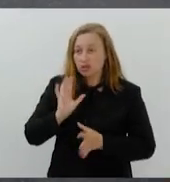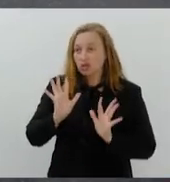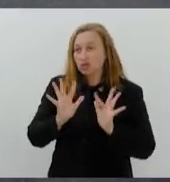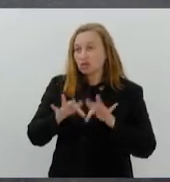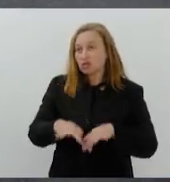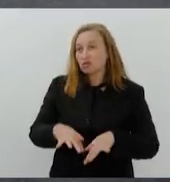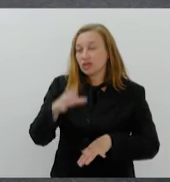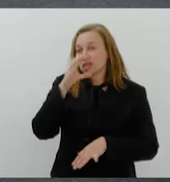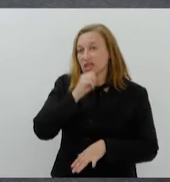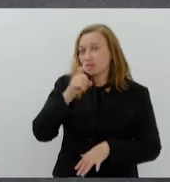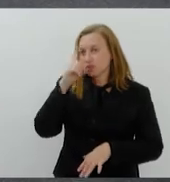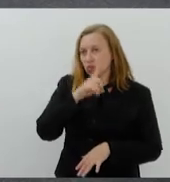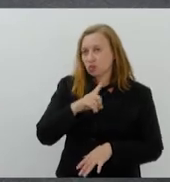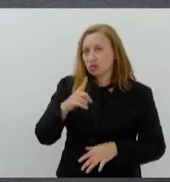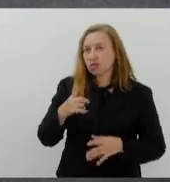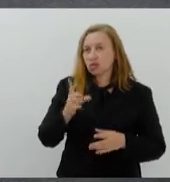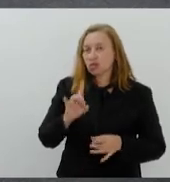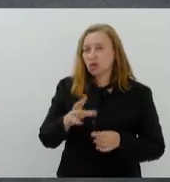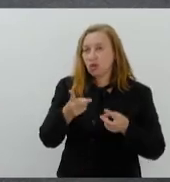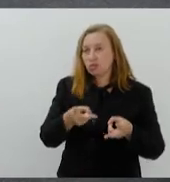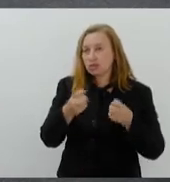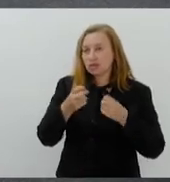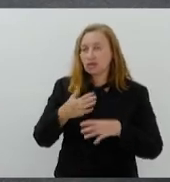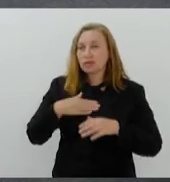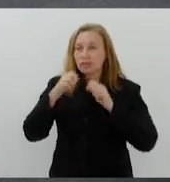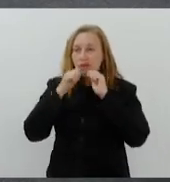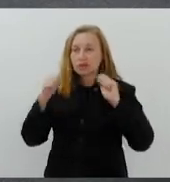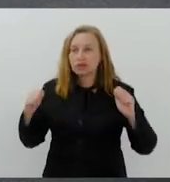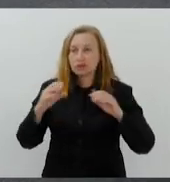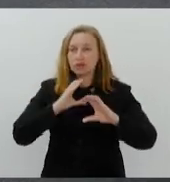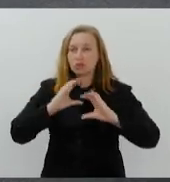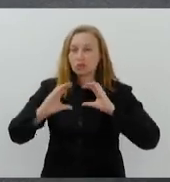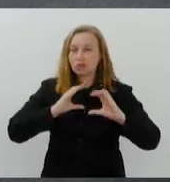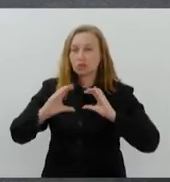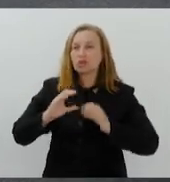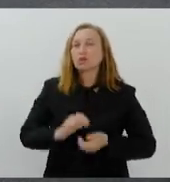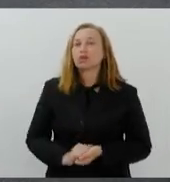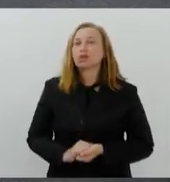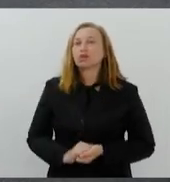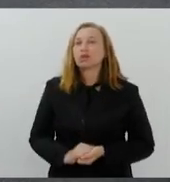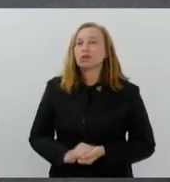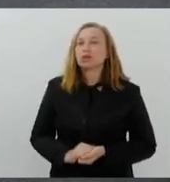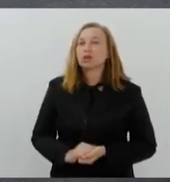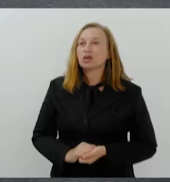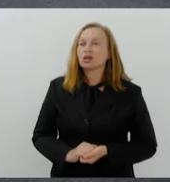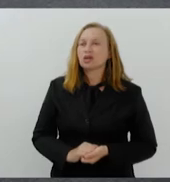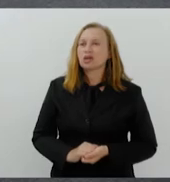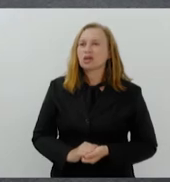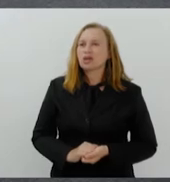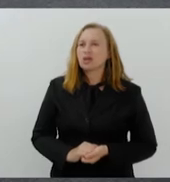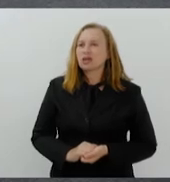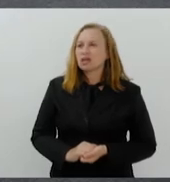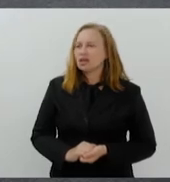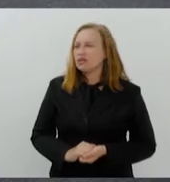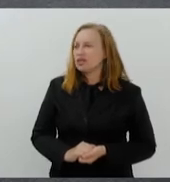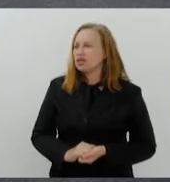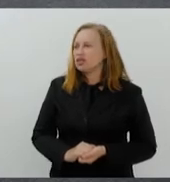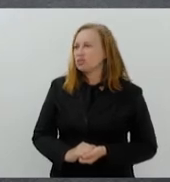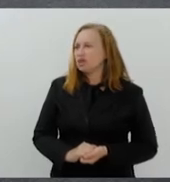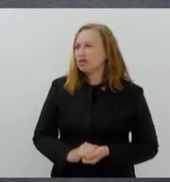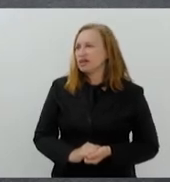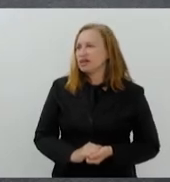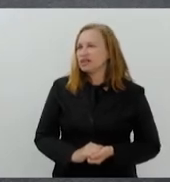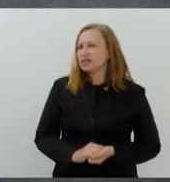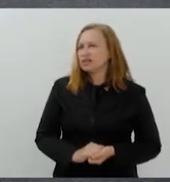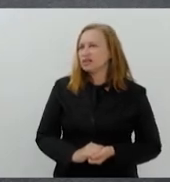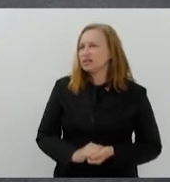de semana, e só observado ontem pela minha assessoria de comunicação, eu fui vítima de uma ameaça infame,